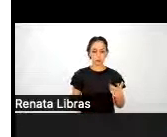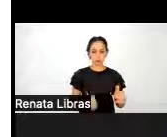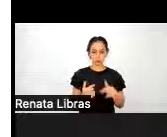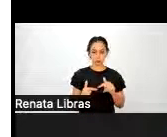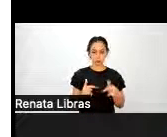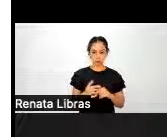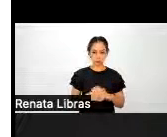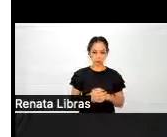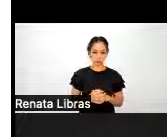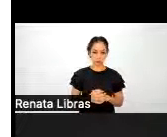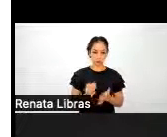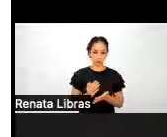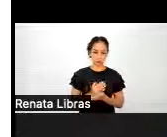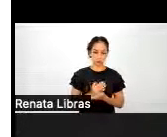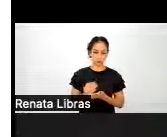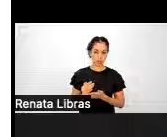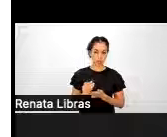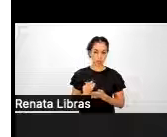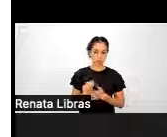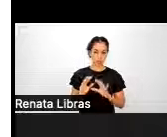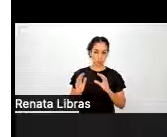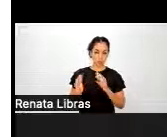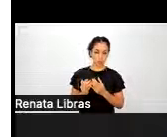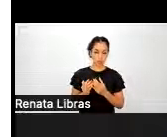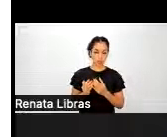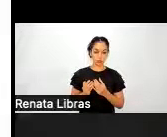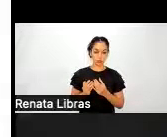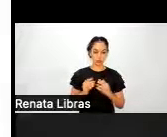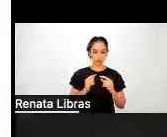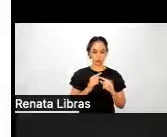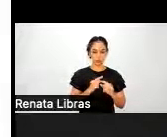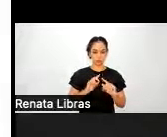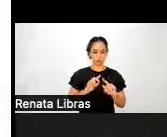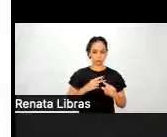sejam iniciadas pela comunidade e que tenham sido multiplicadas.